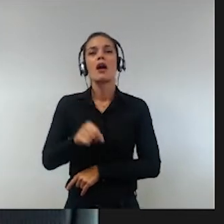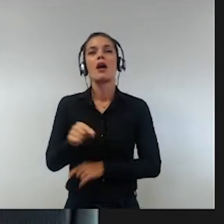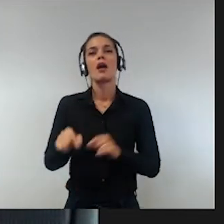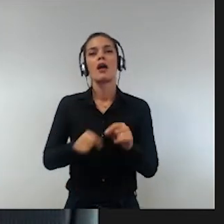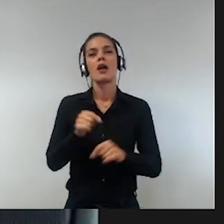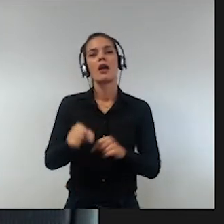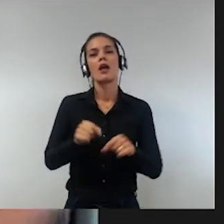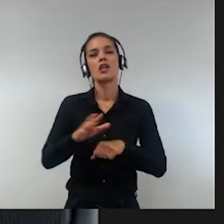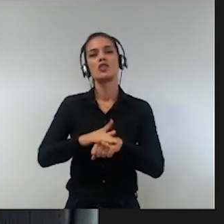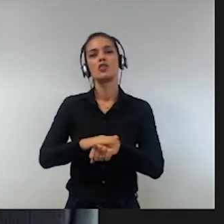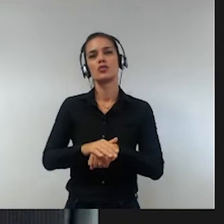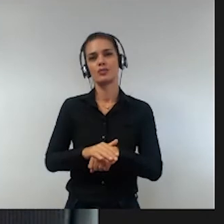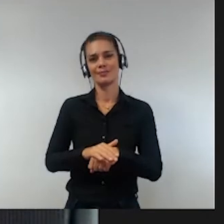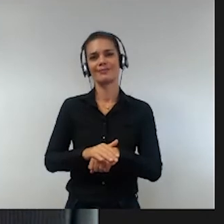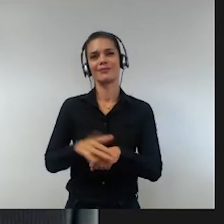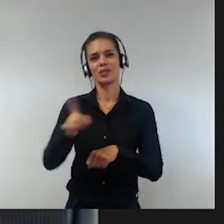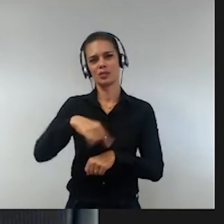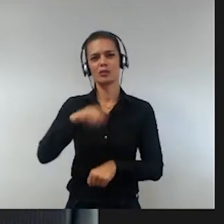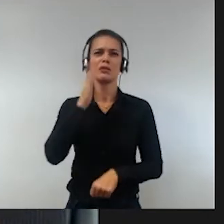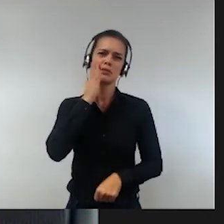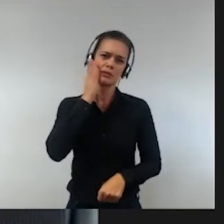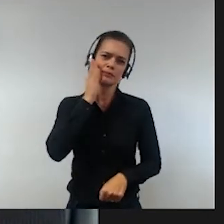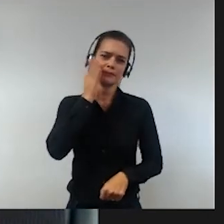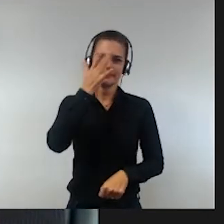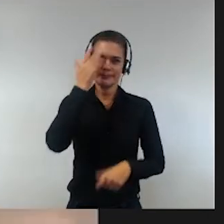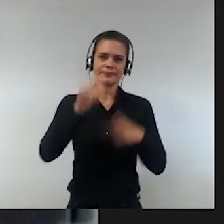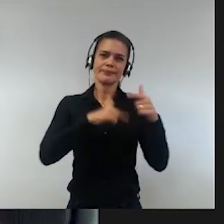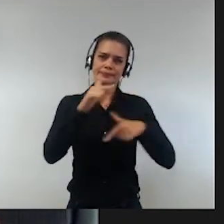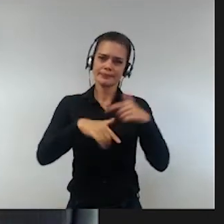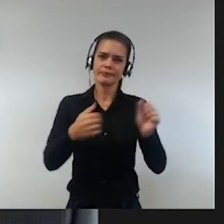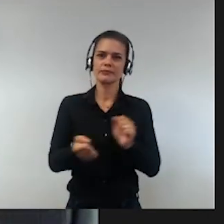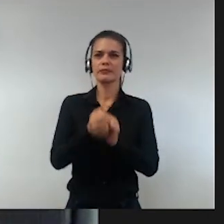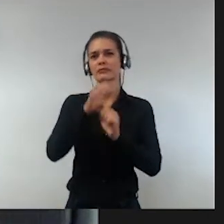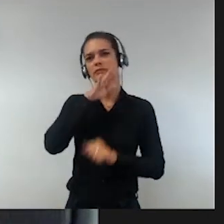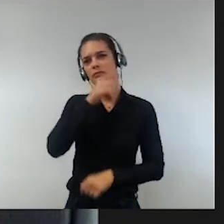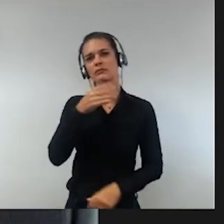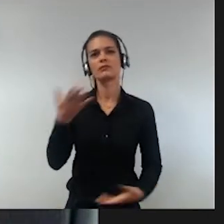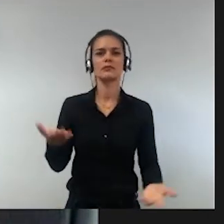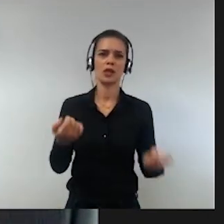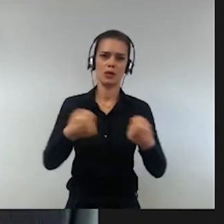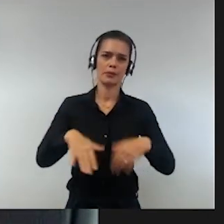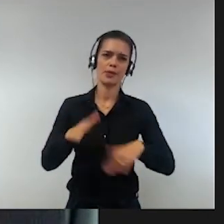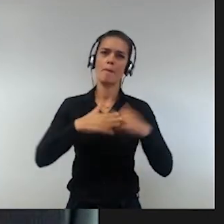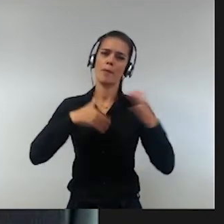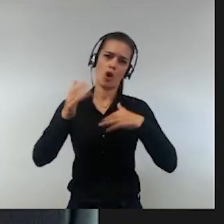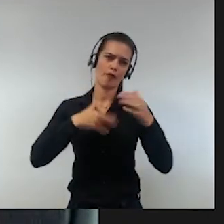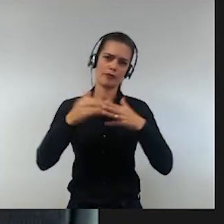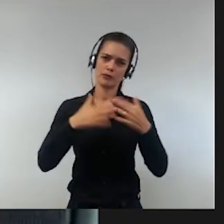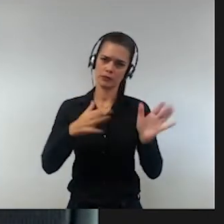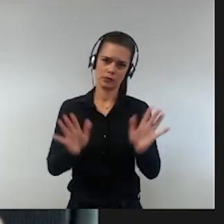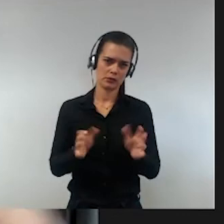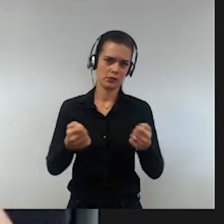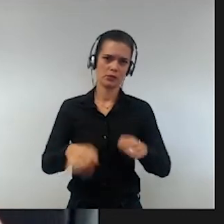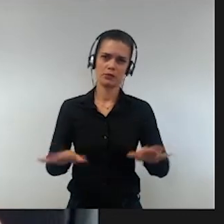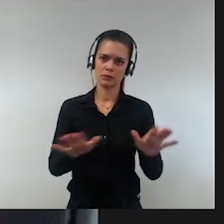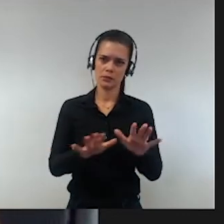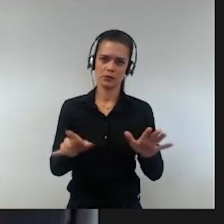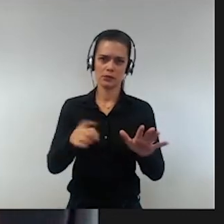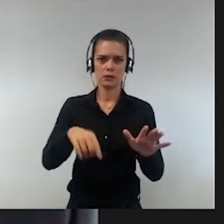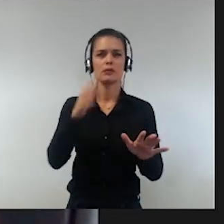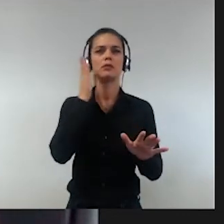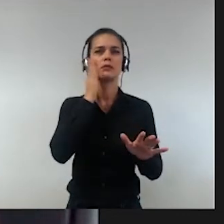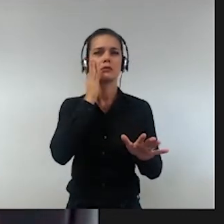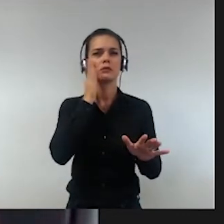de zoonoses. É sabido por todos nós que trabalhamos com animais. Não precisa ser profissional da área para saber disso. Mas